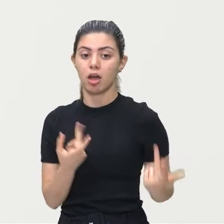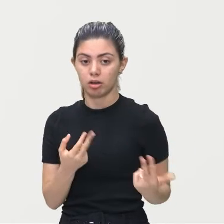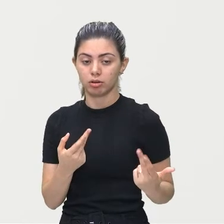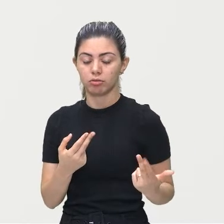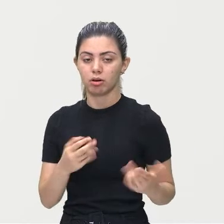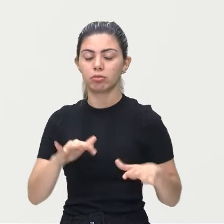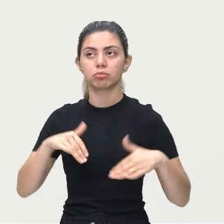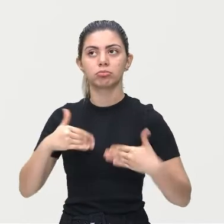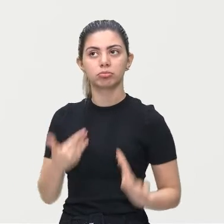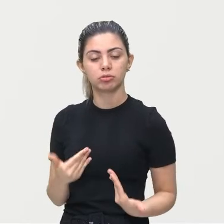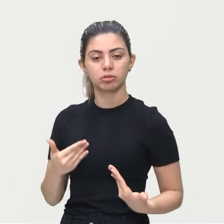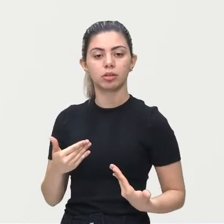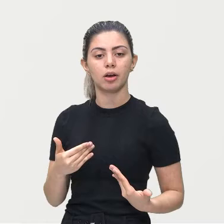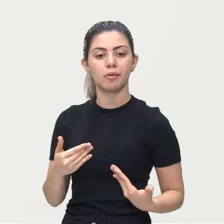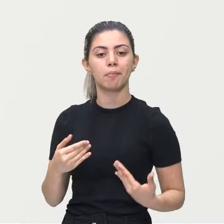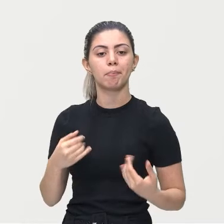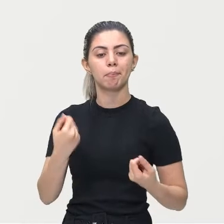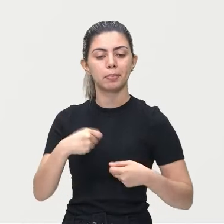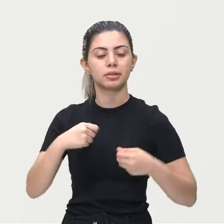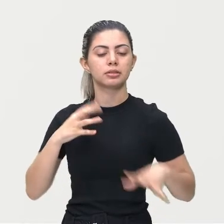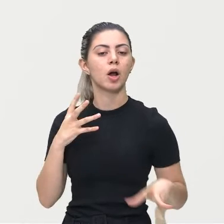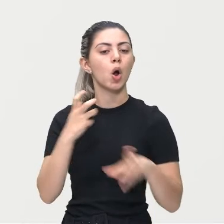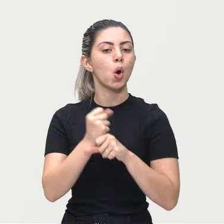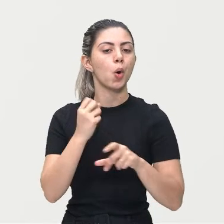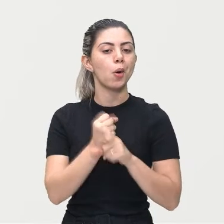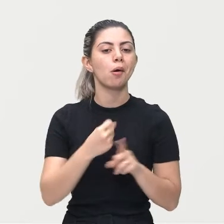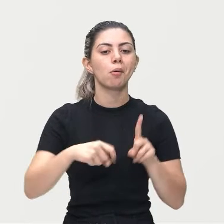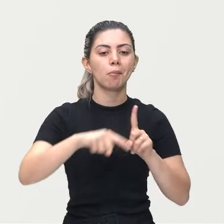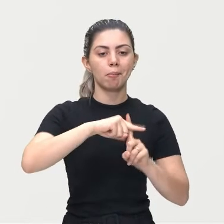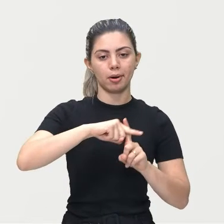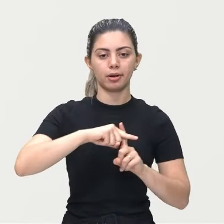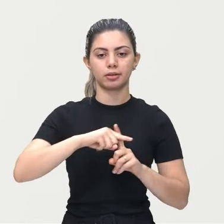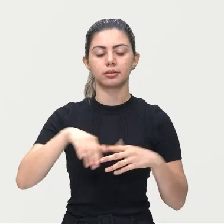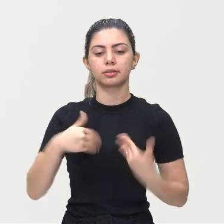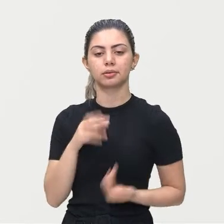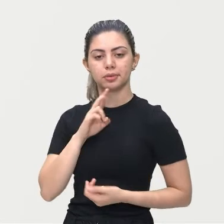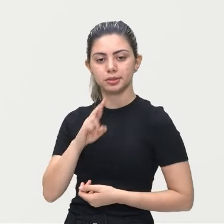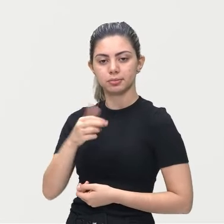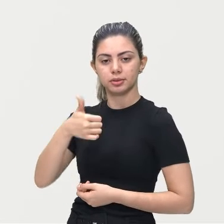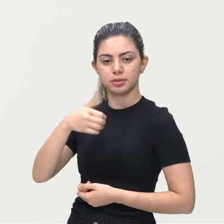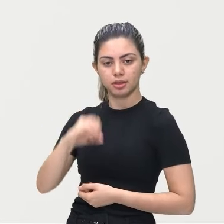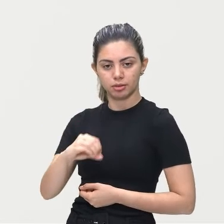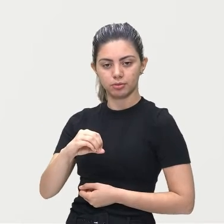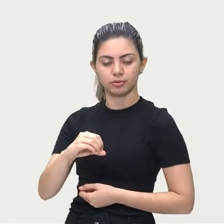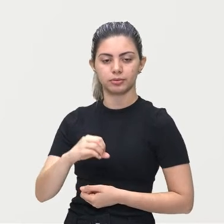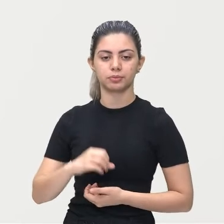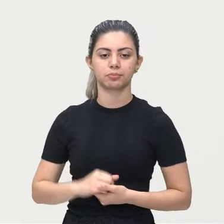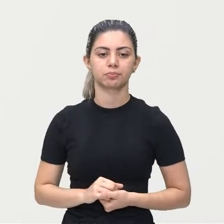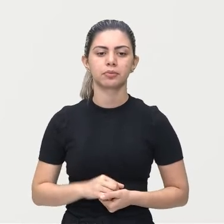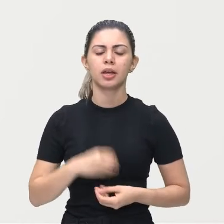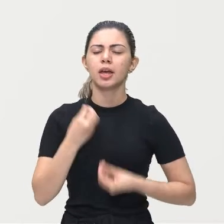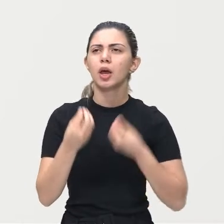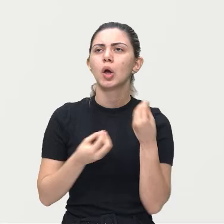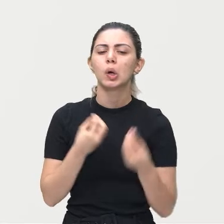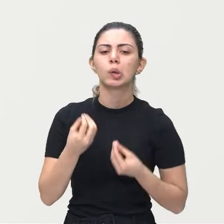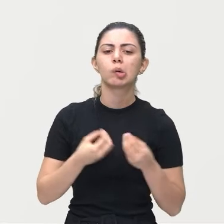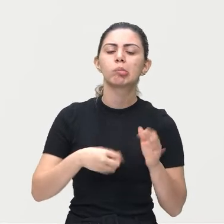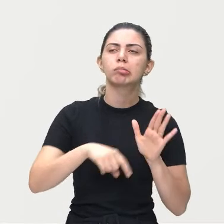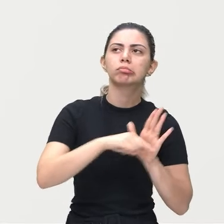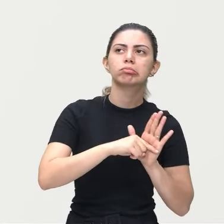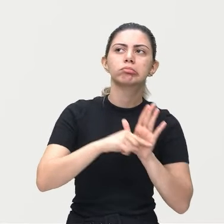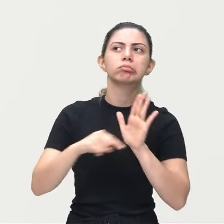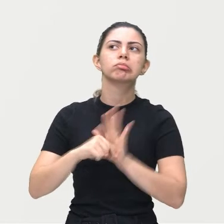iguais, os números devem ser somados, portanto, 19. Agora, e como fica a questão do